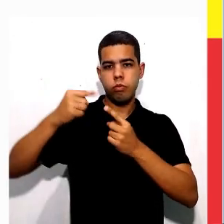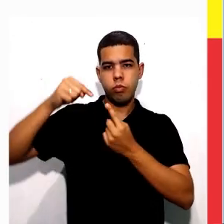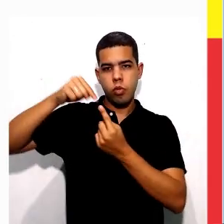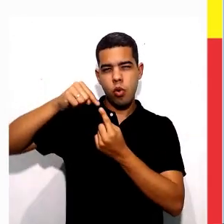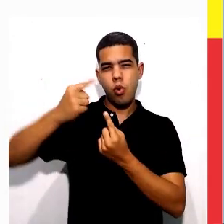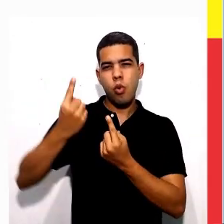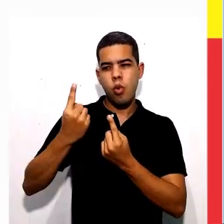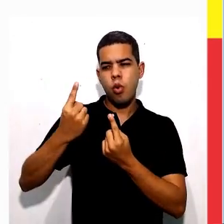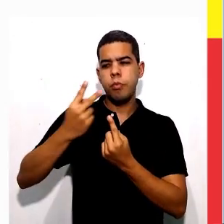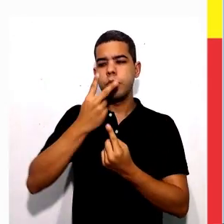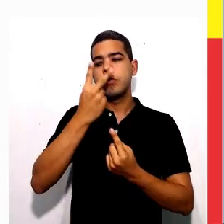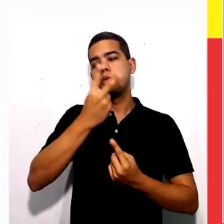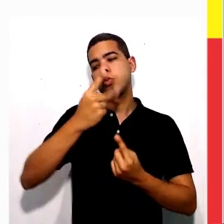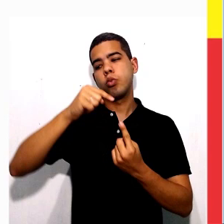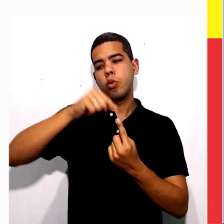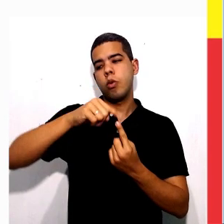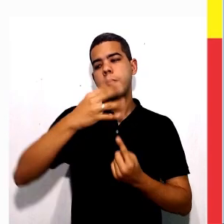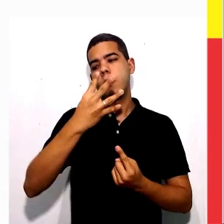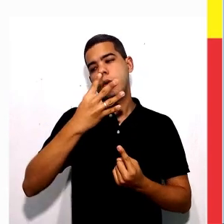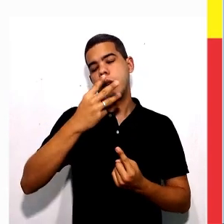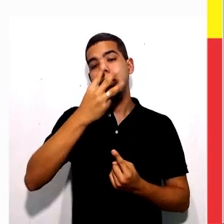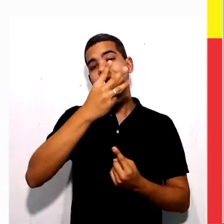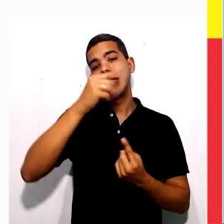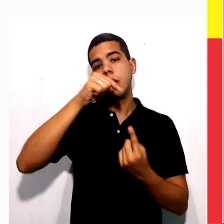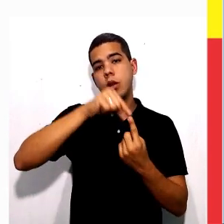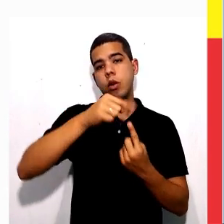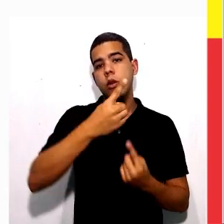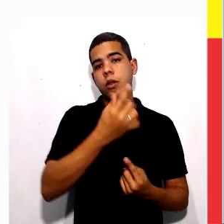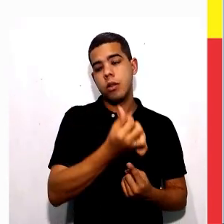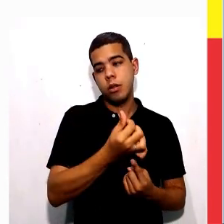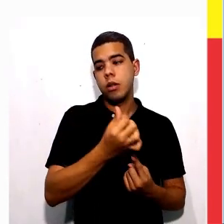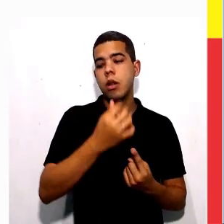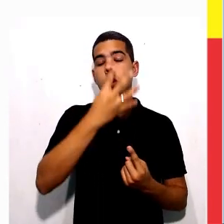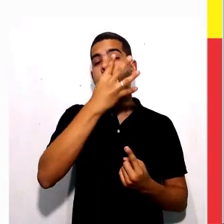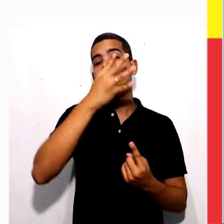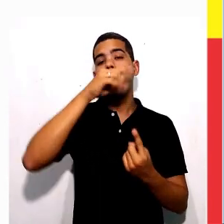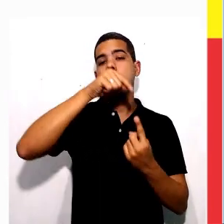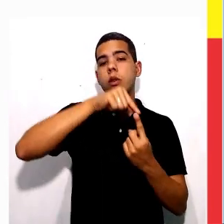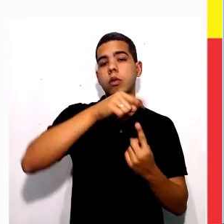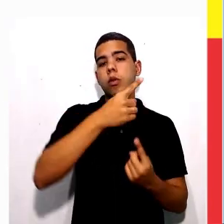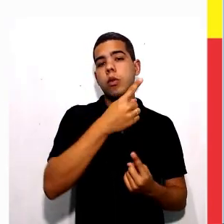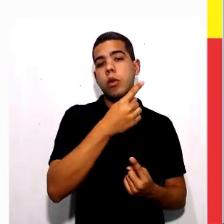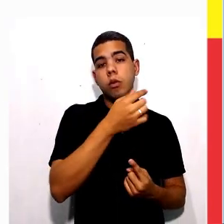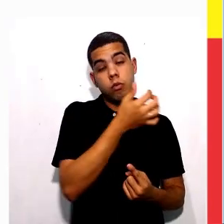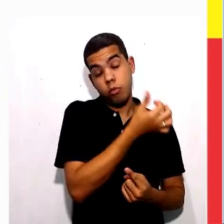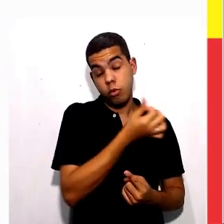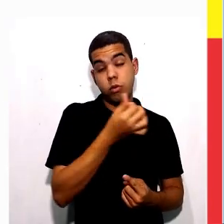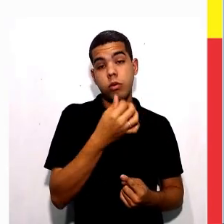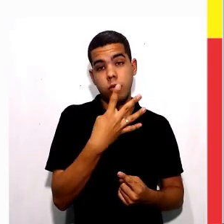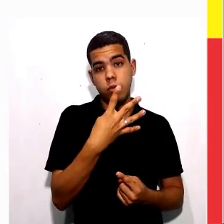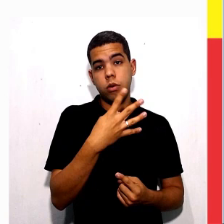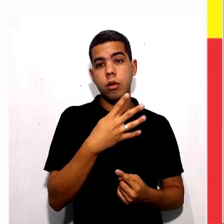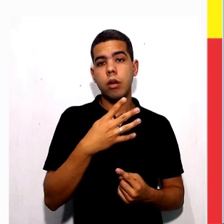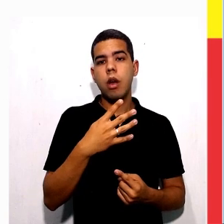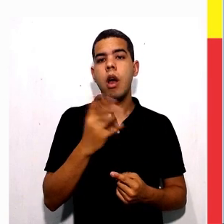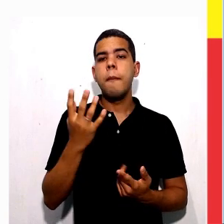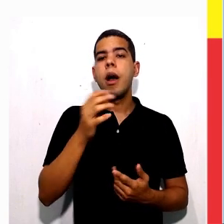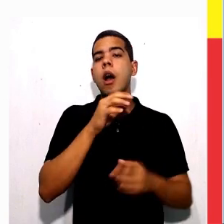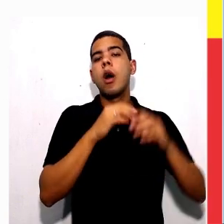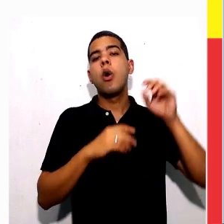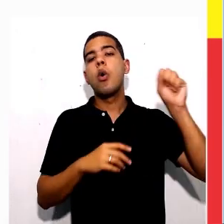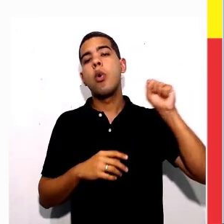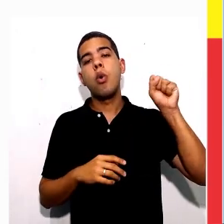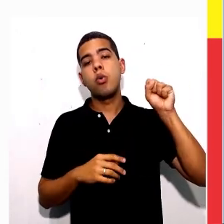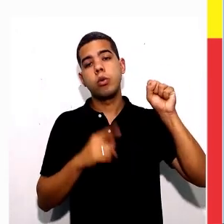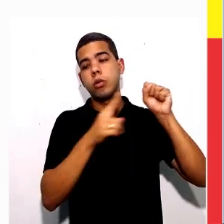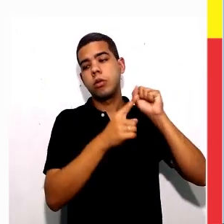terceira, 16. A quarta, 64. E a oitava? Será que a gente precisa saber a oitava figura?